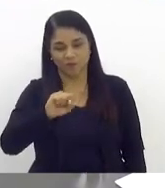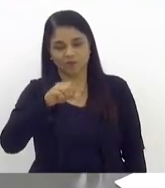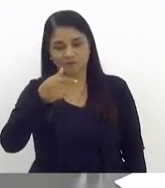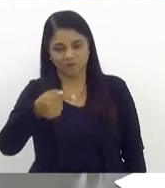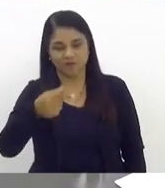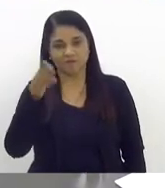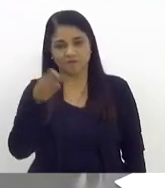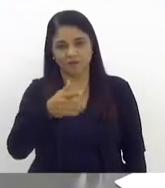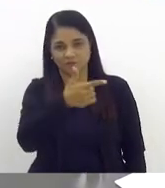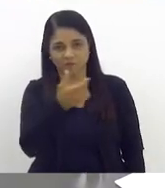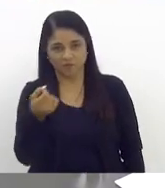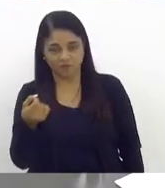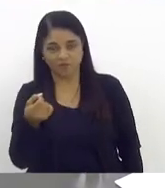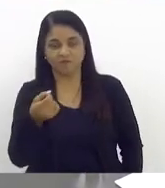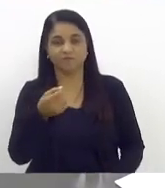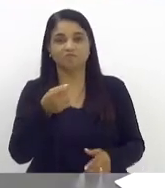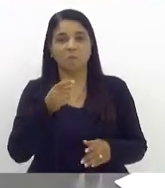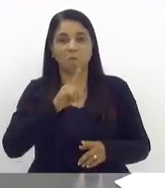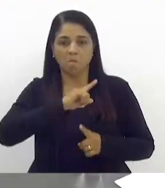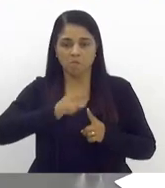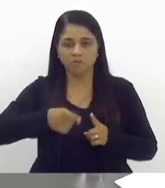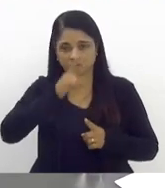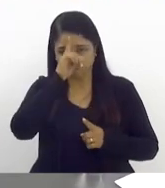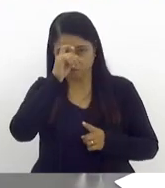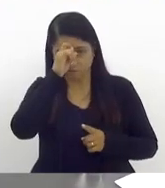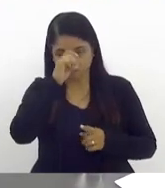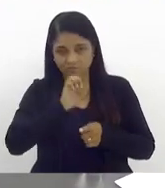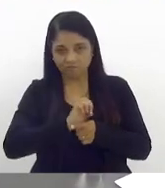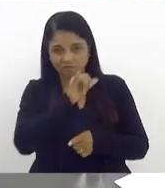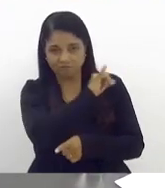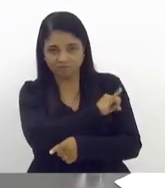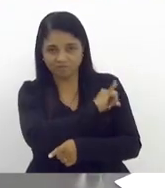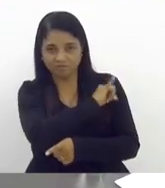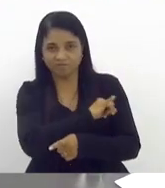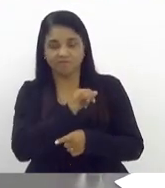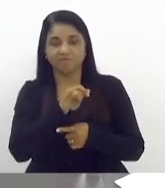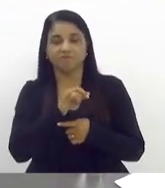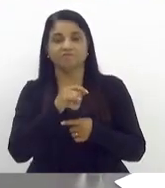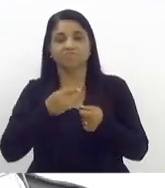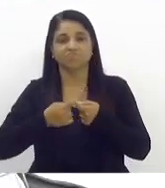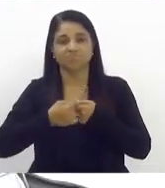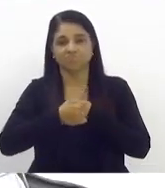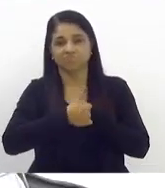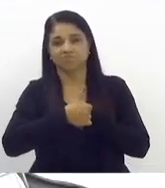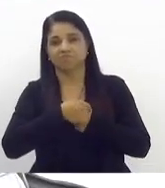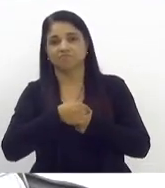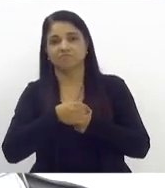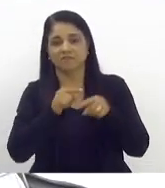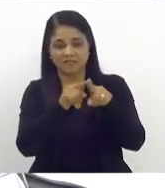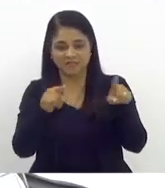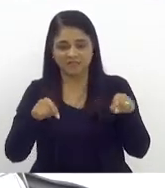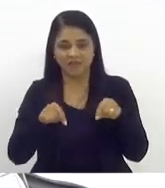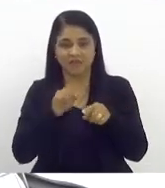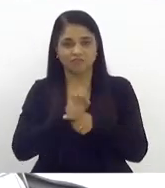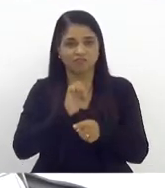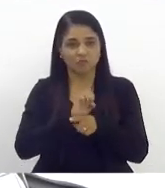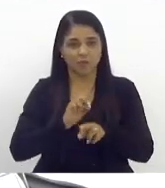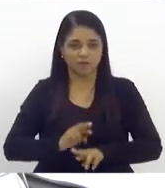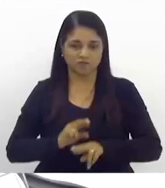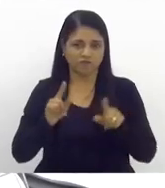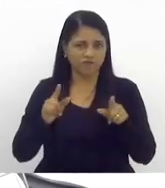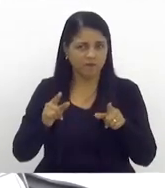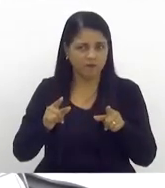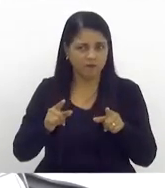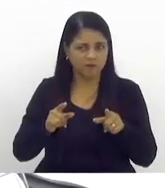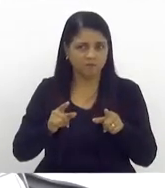Bacelar, que dispõe a proibição de hospitais no âmbito do Estado do Rio de Janeiro e de seus municípios de manterem recepções e salas de espera diferenciadas